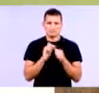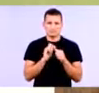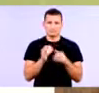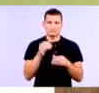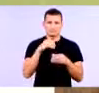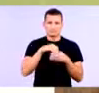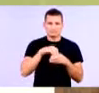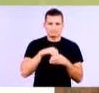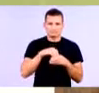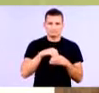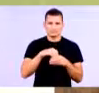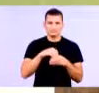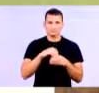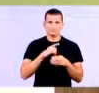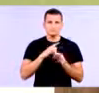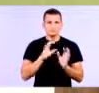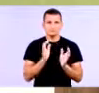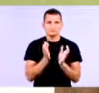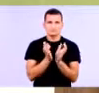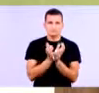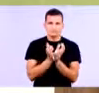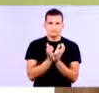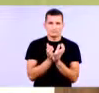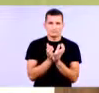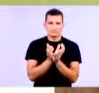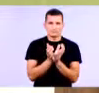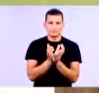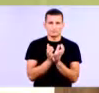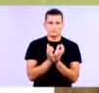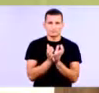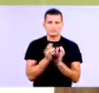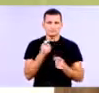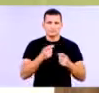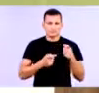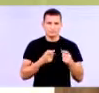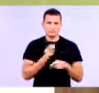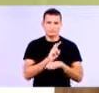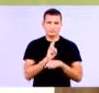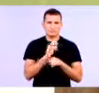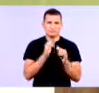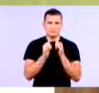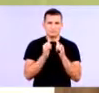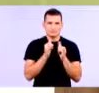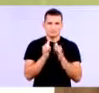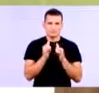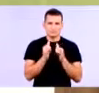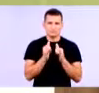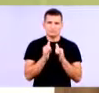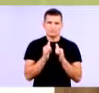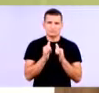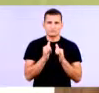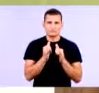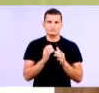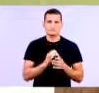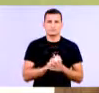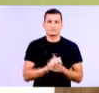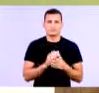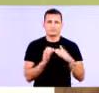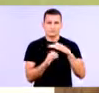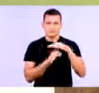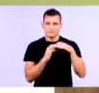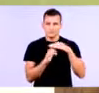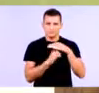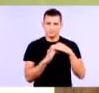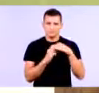parte, né, que está trabalhando em conjunto com a política de segurança da informação da organização. E aí,